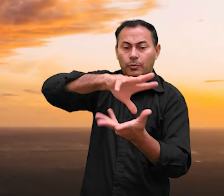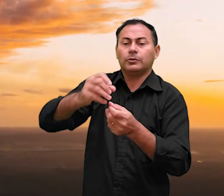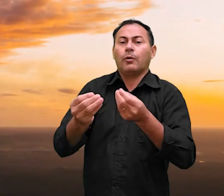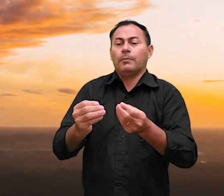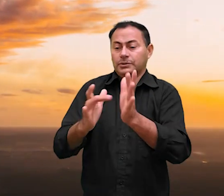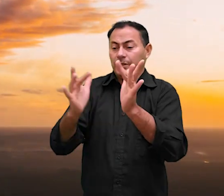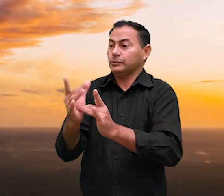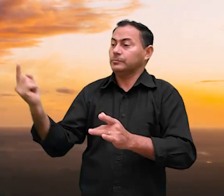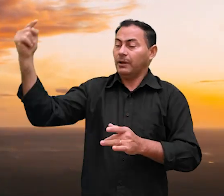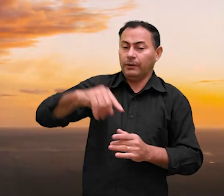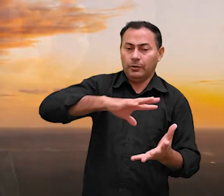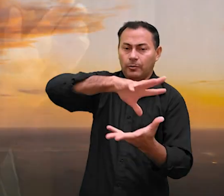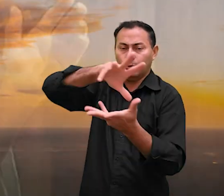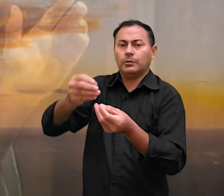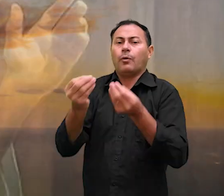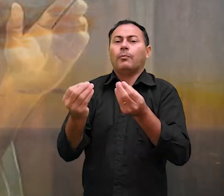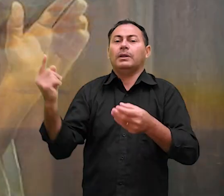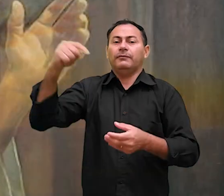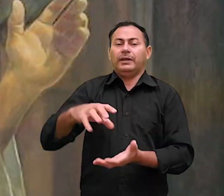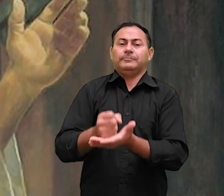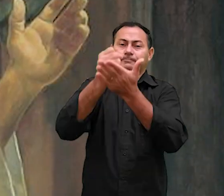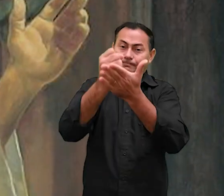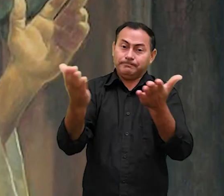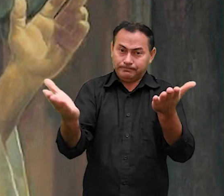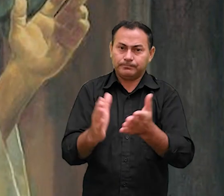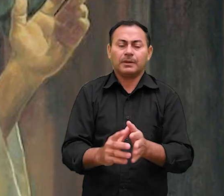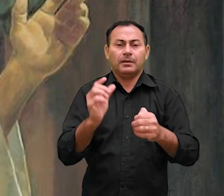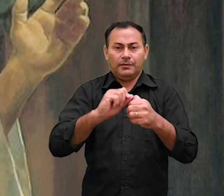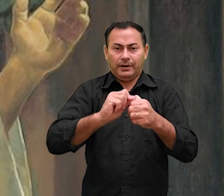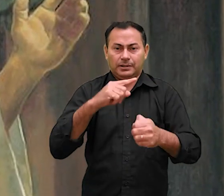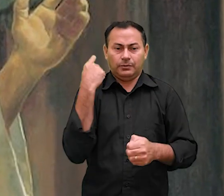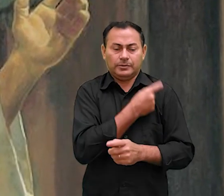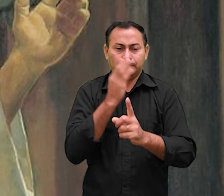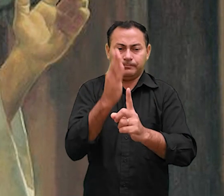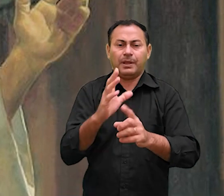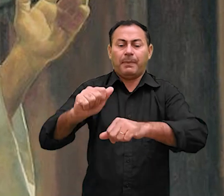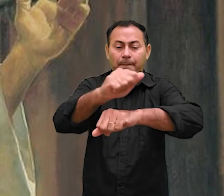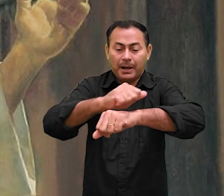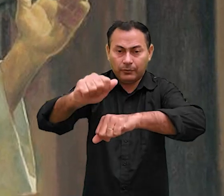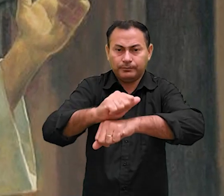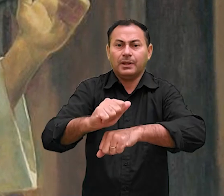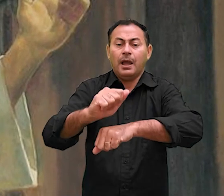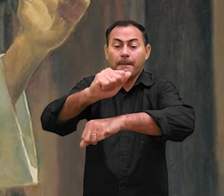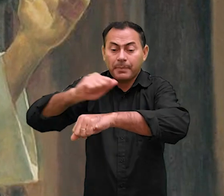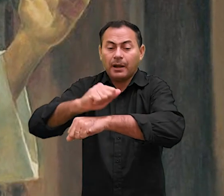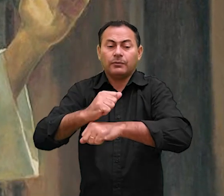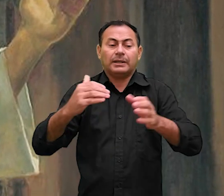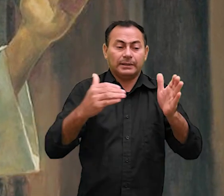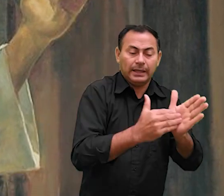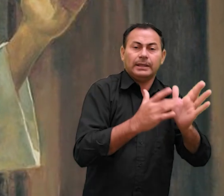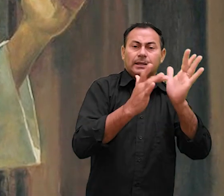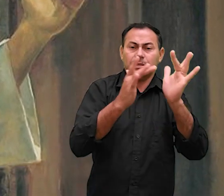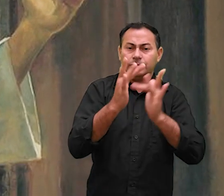como o Salvador veio, como o Redentor veio. Então isso nos leva direto para Abraão. De Abraão a